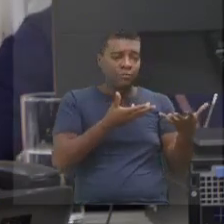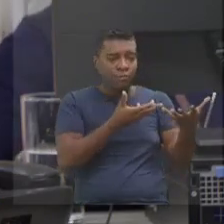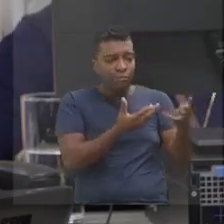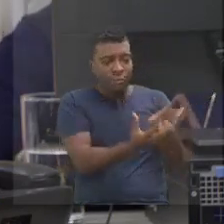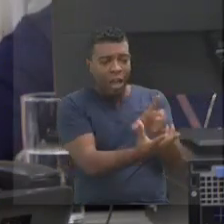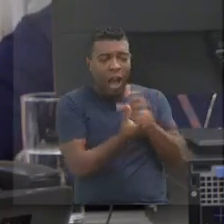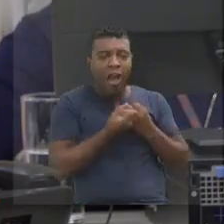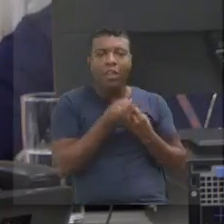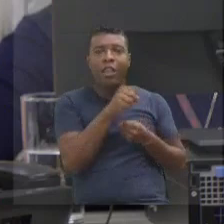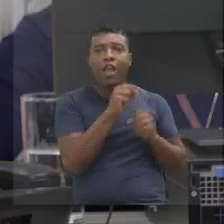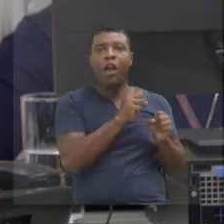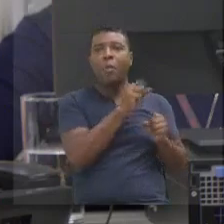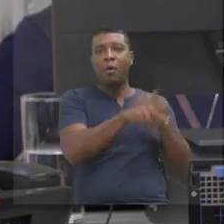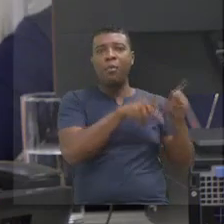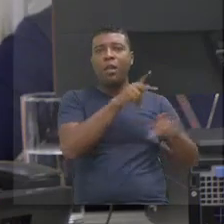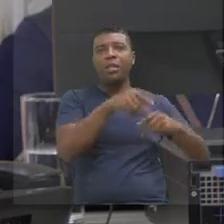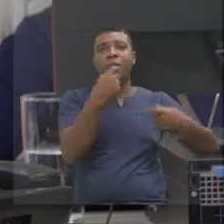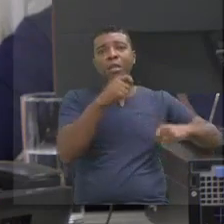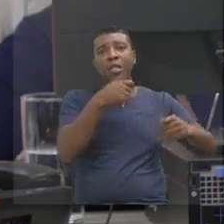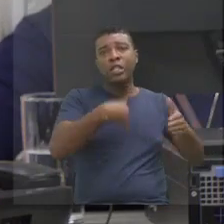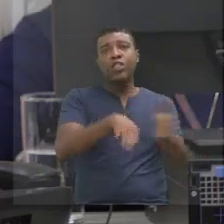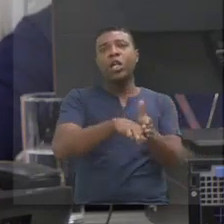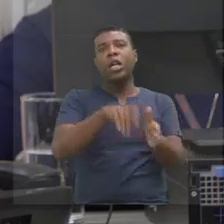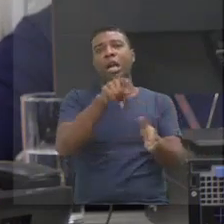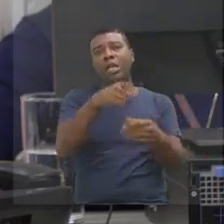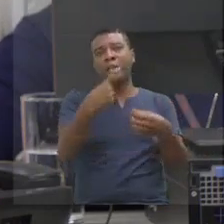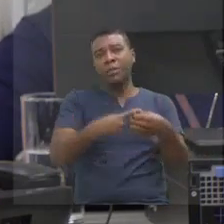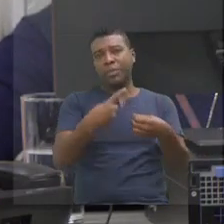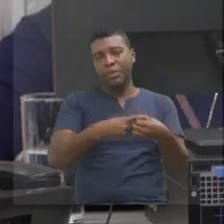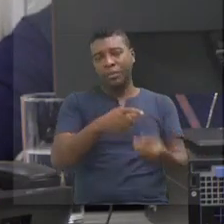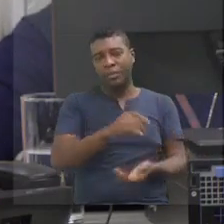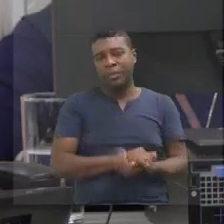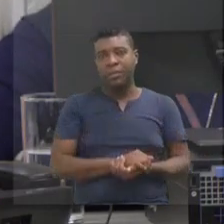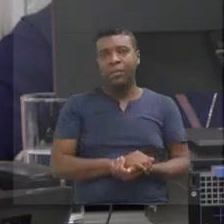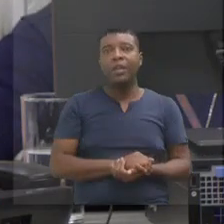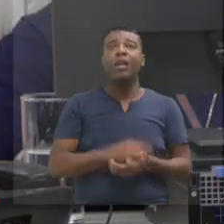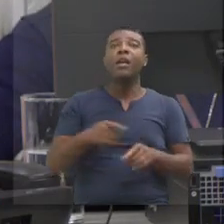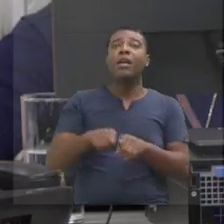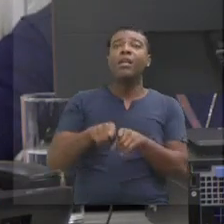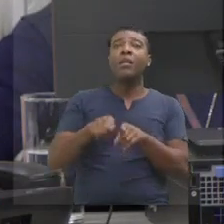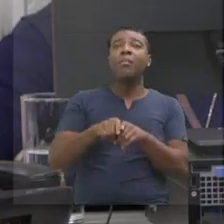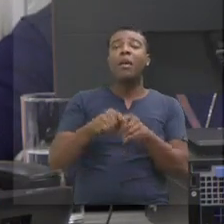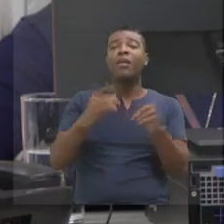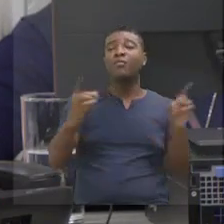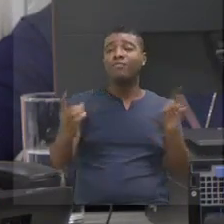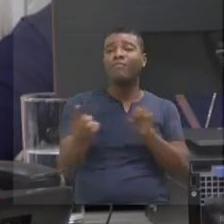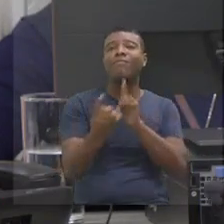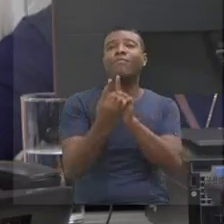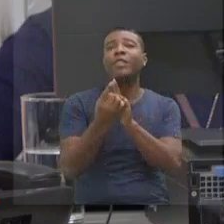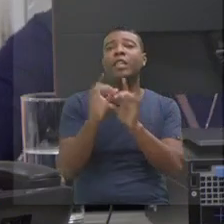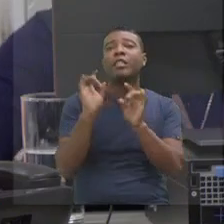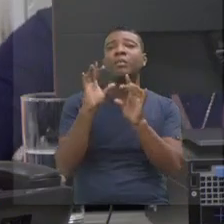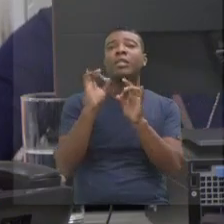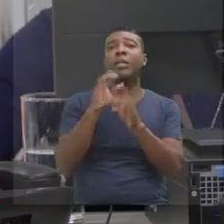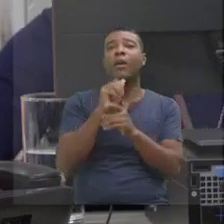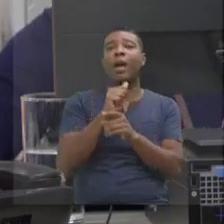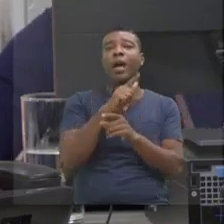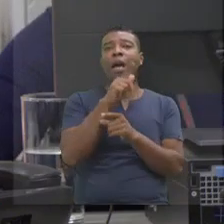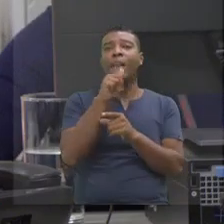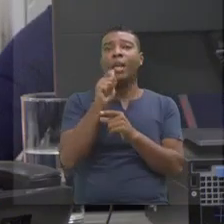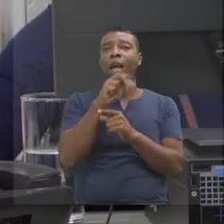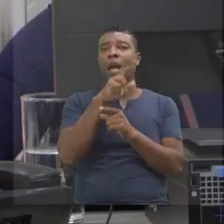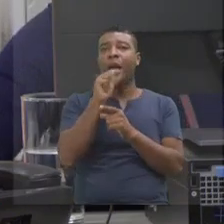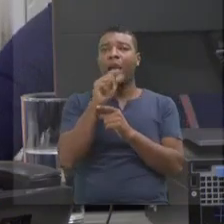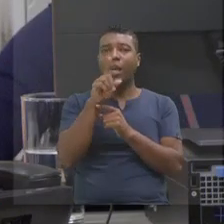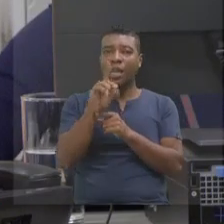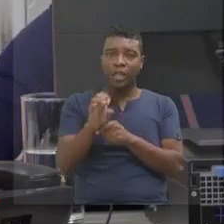até São Sebastião do Paraíso e um atendimento especial secretário o agarrar que é situado